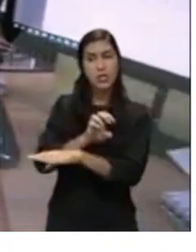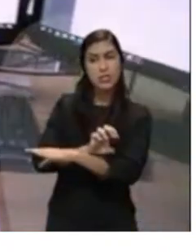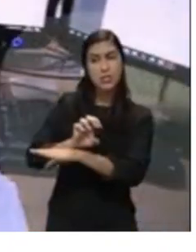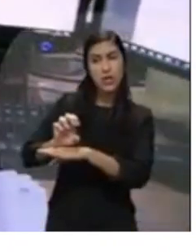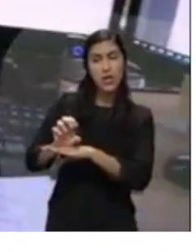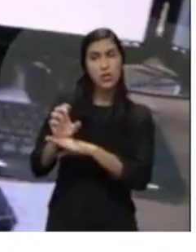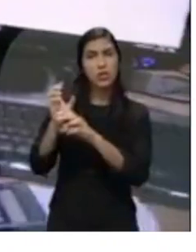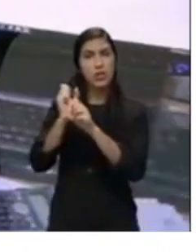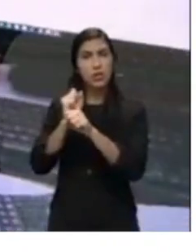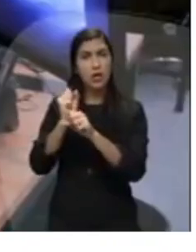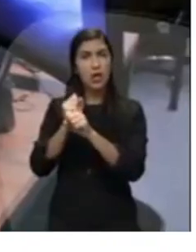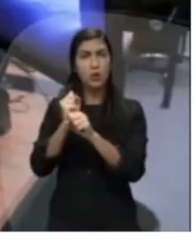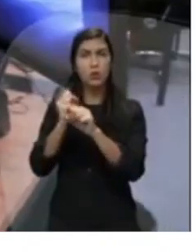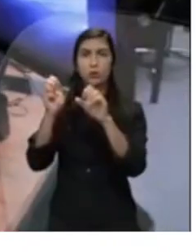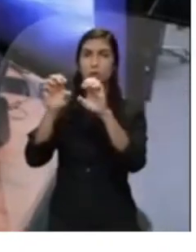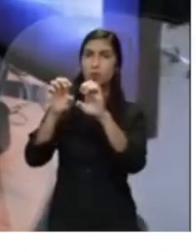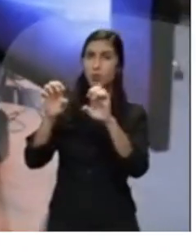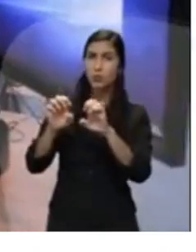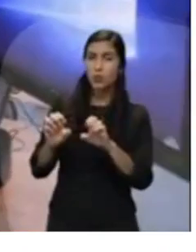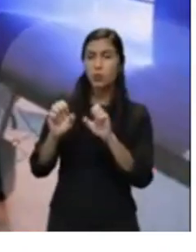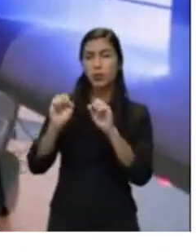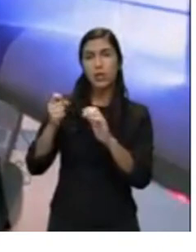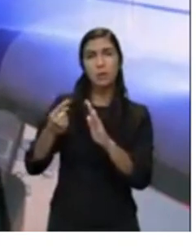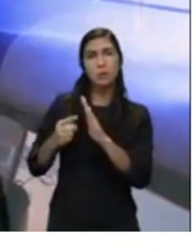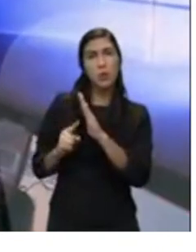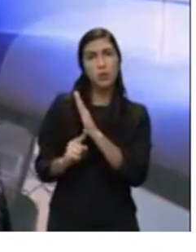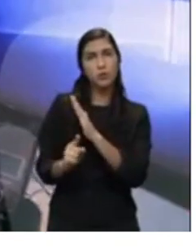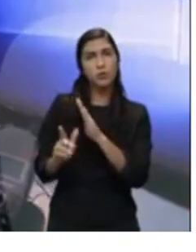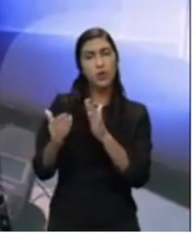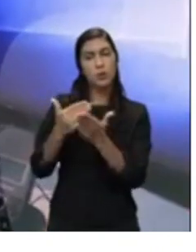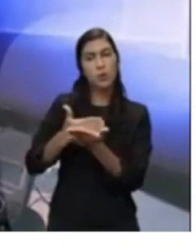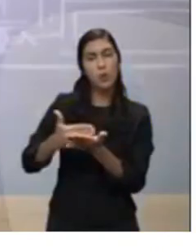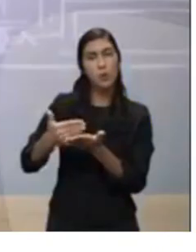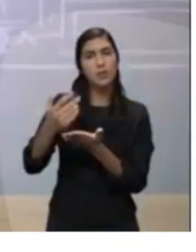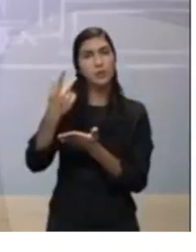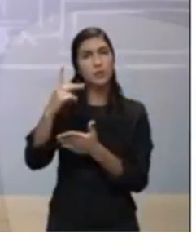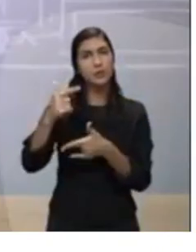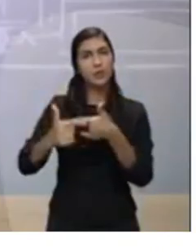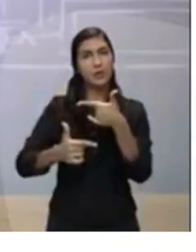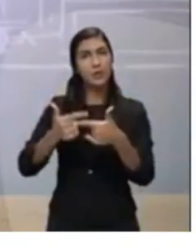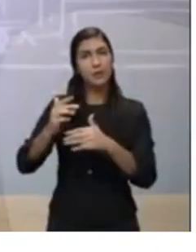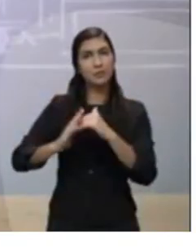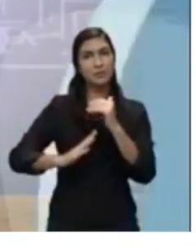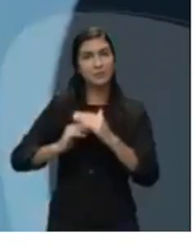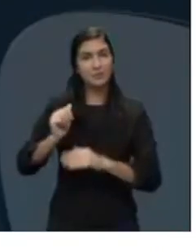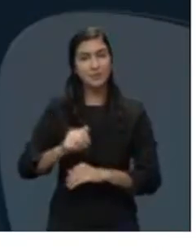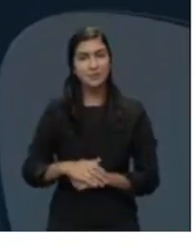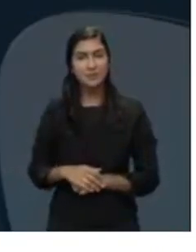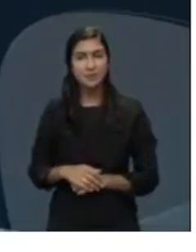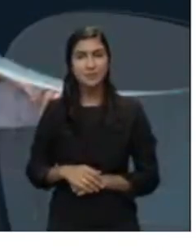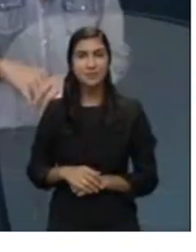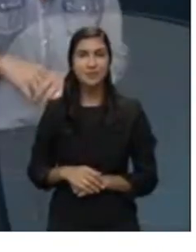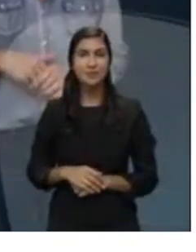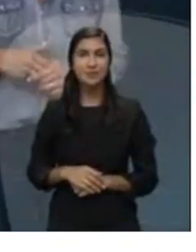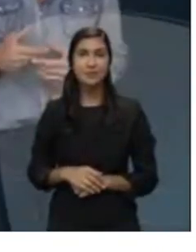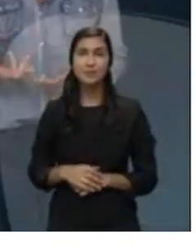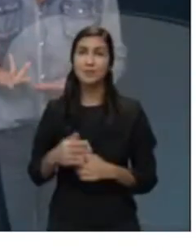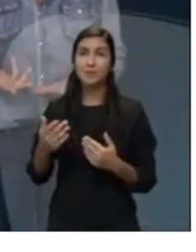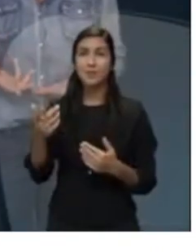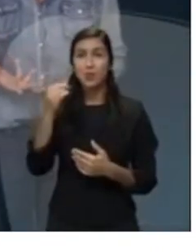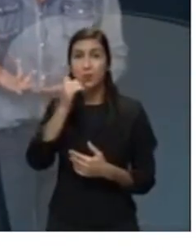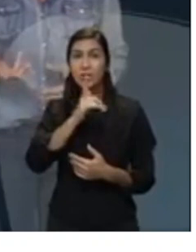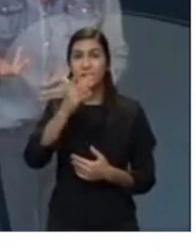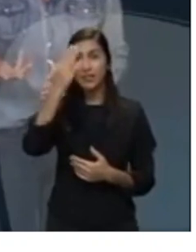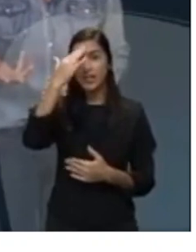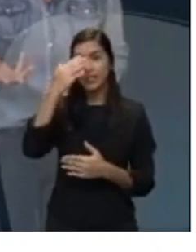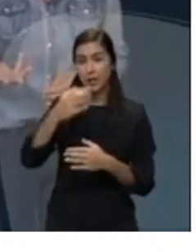um escritório de cálculo de estruturas para se aprofundar, então, e iniciar sua carreira nessa atividade. A concepção